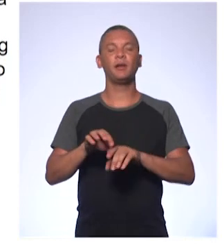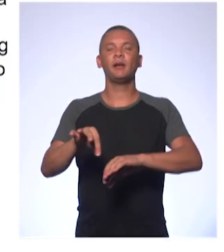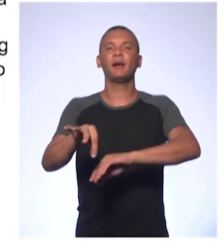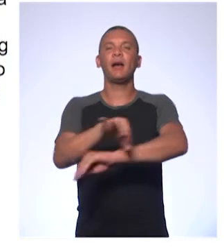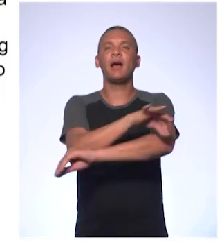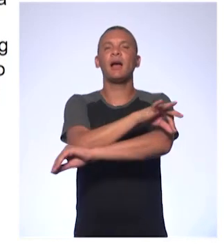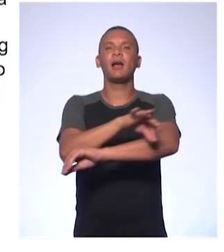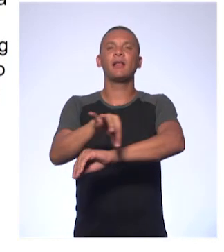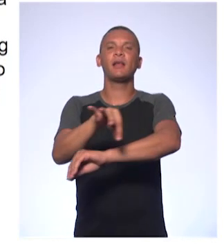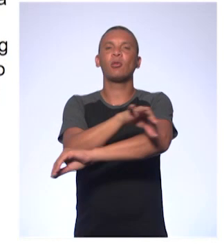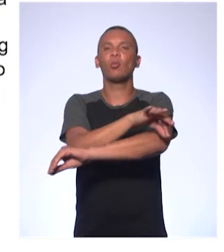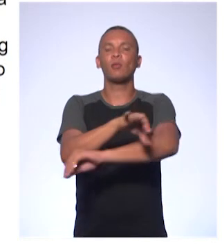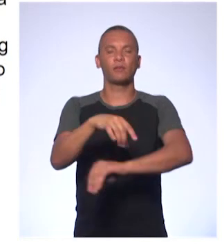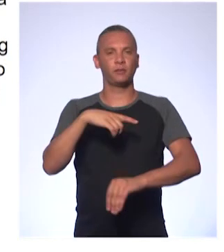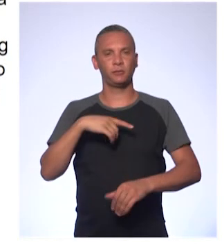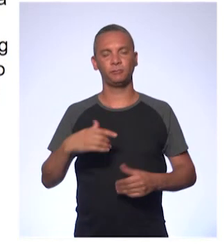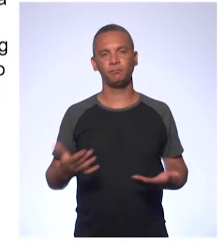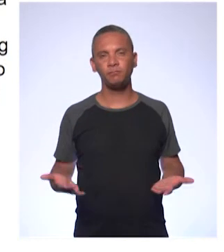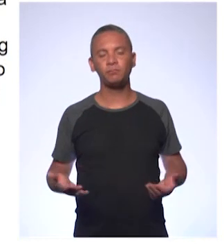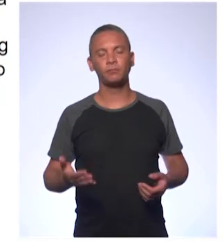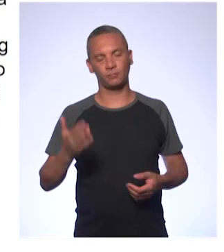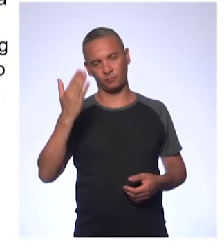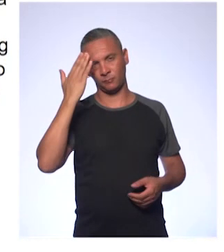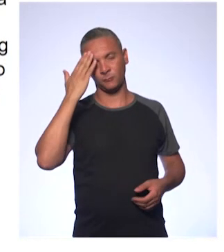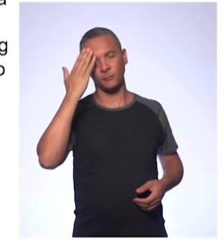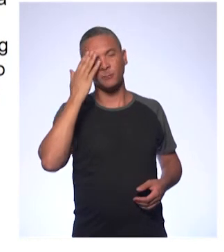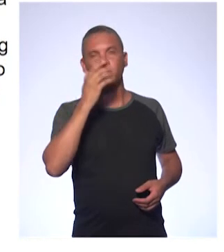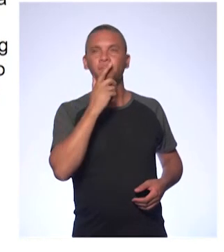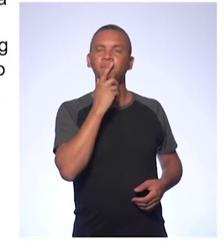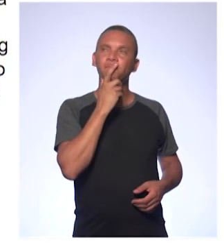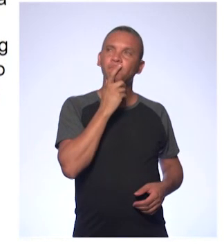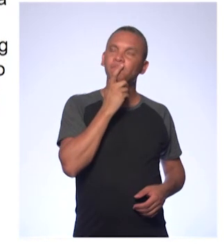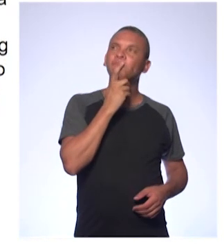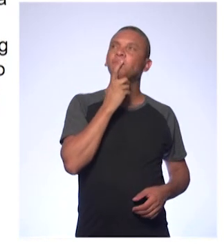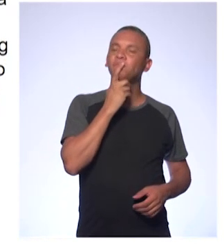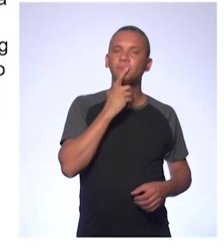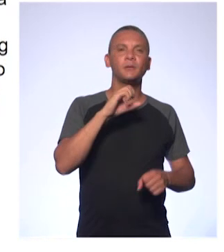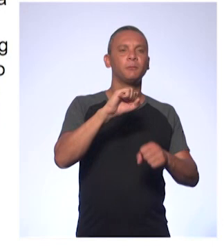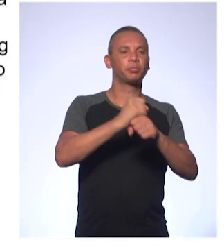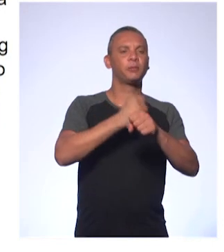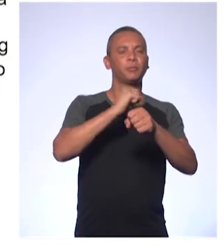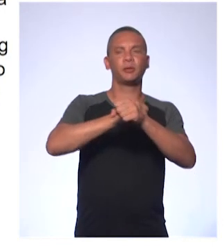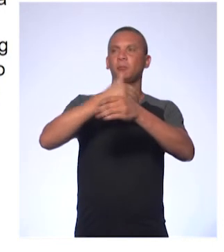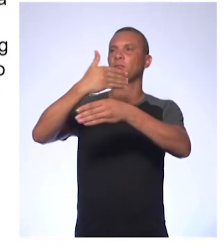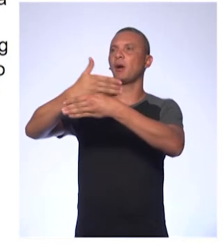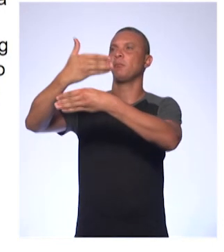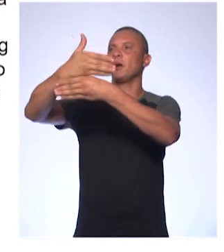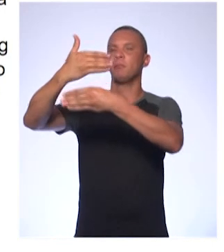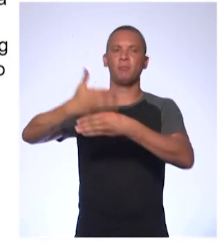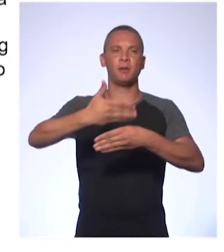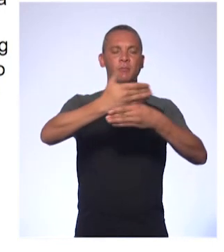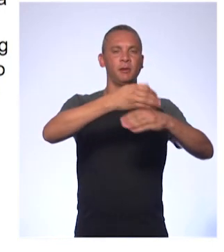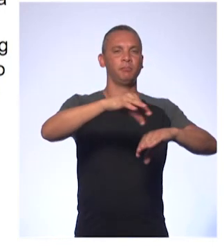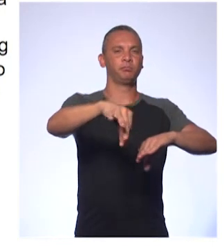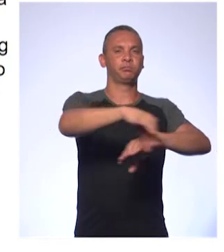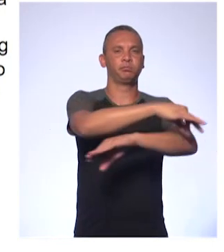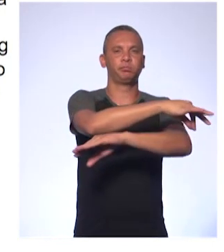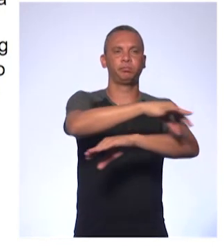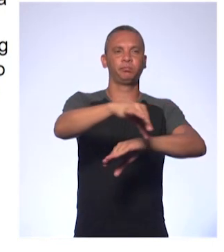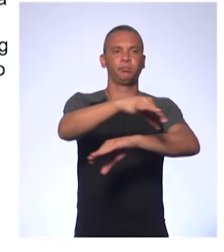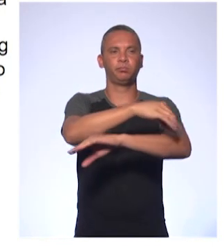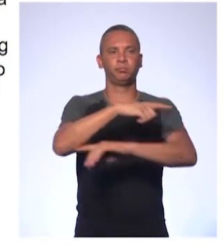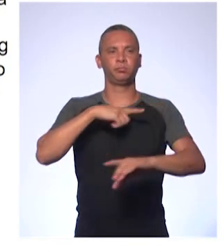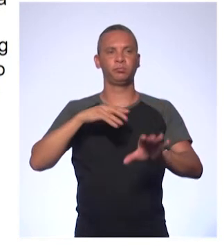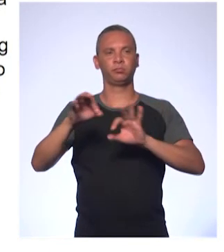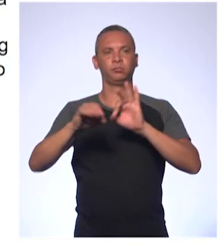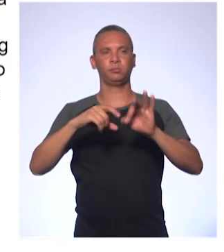a palavra arquitetura. Então, a gente já pensa em obras, a gente já pensa em construções.